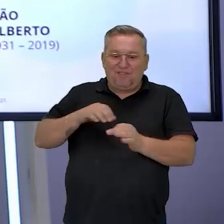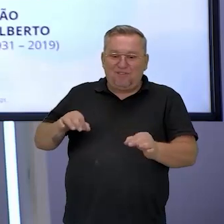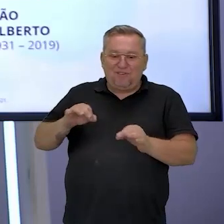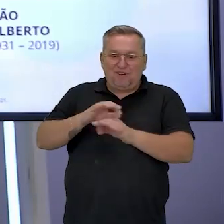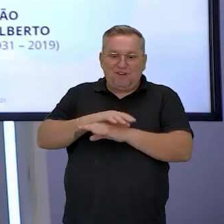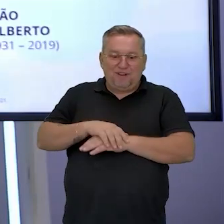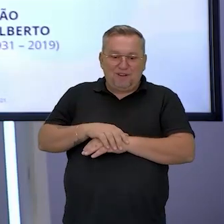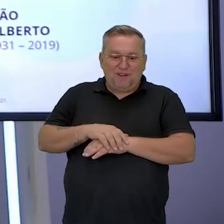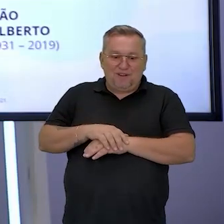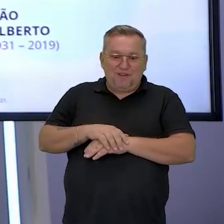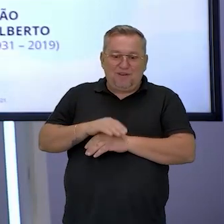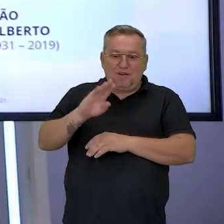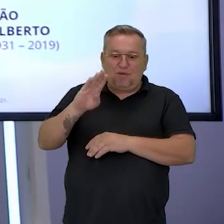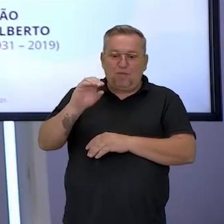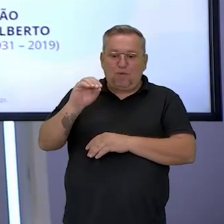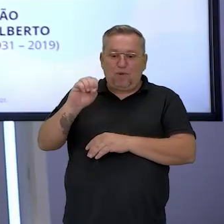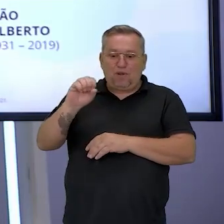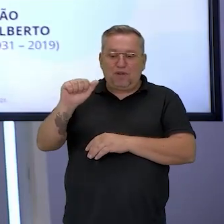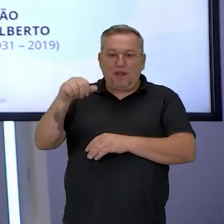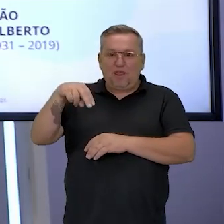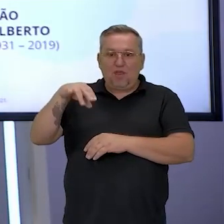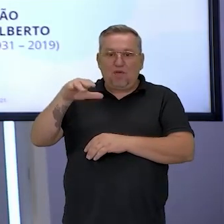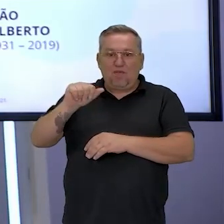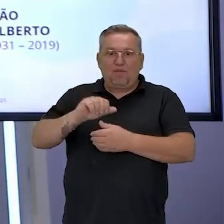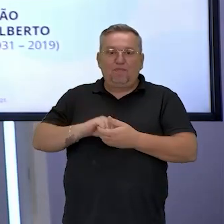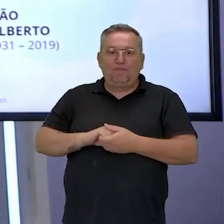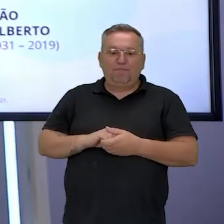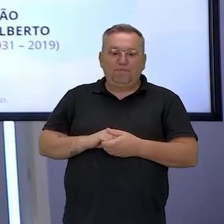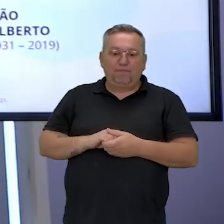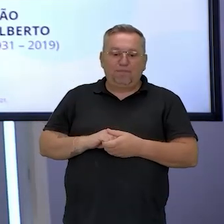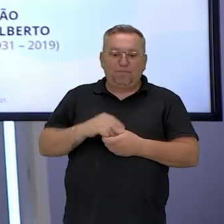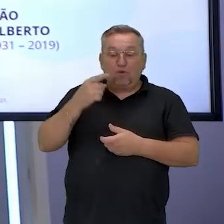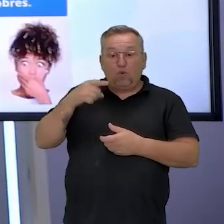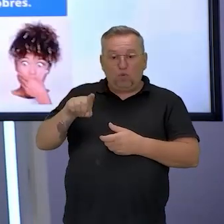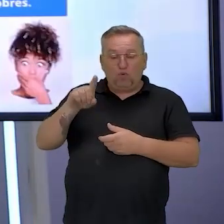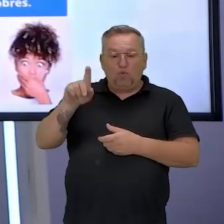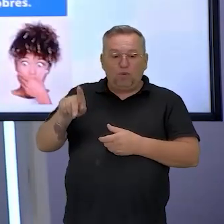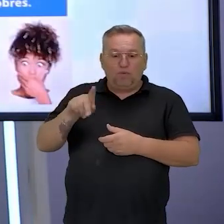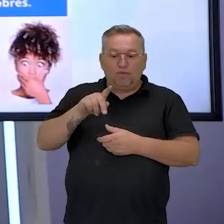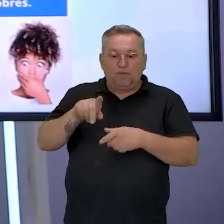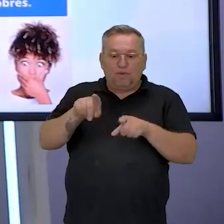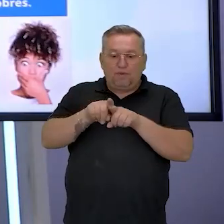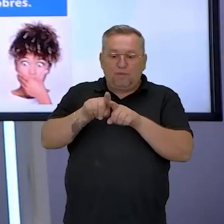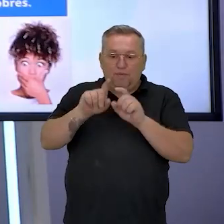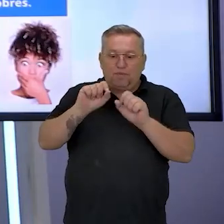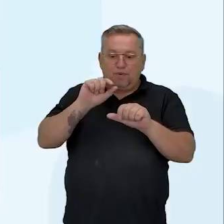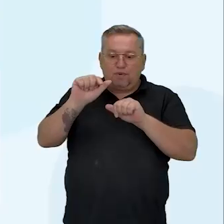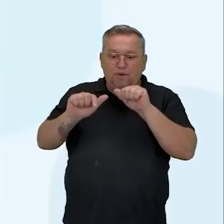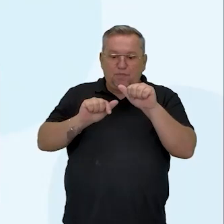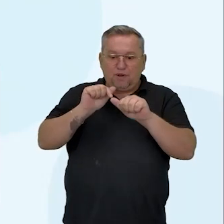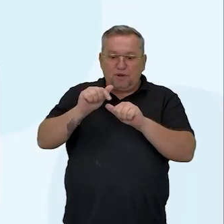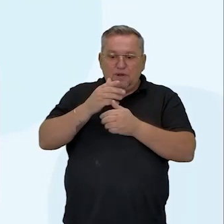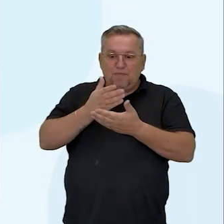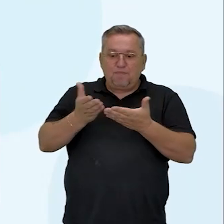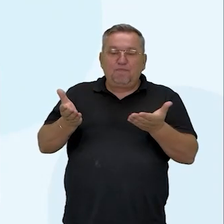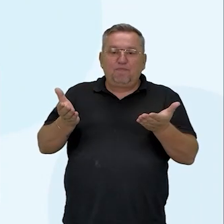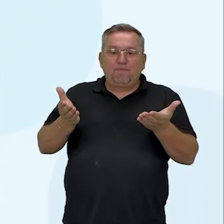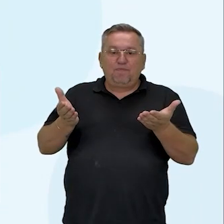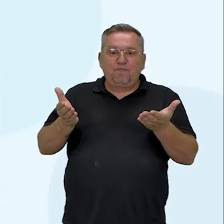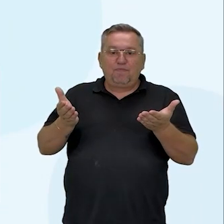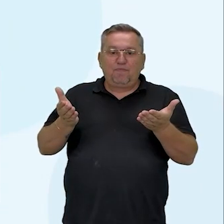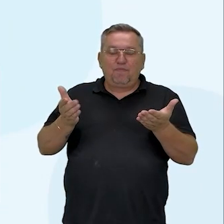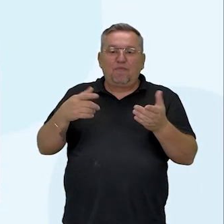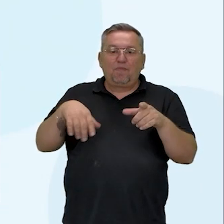eterna Bossa Nova. Gente, coloca o último quadro, o professor pode trabalhar essas questões e mostrar